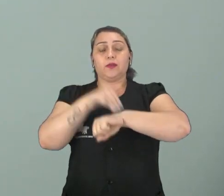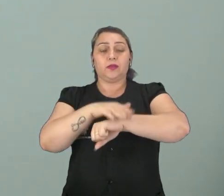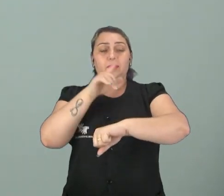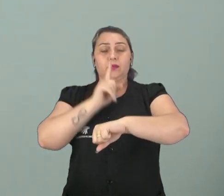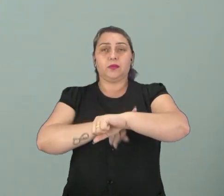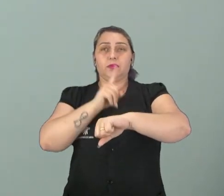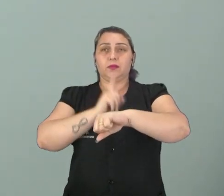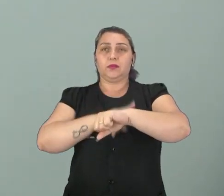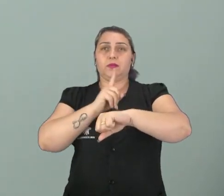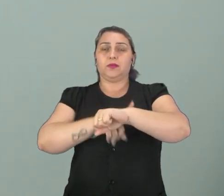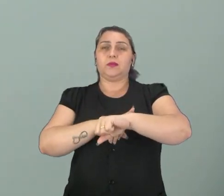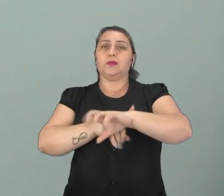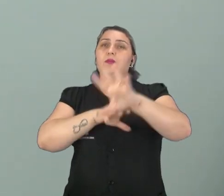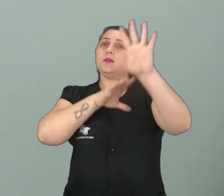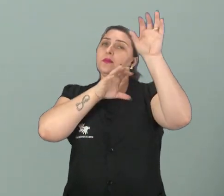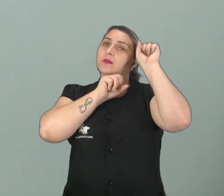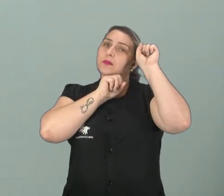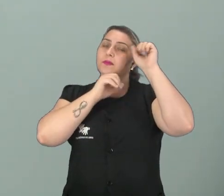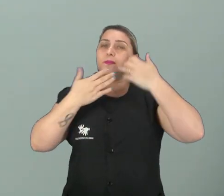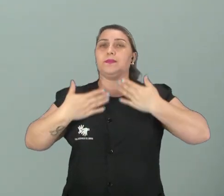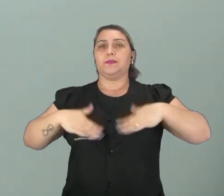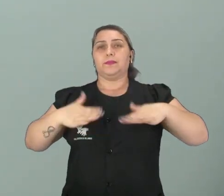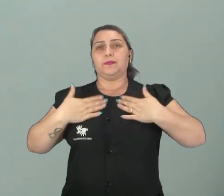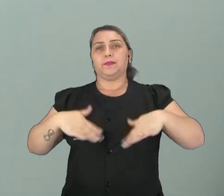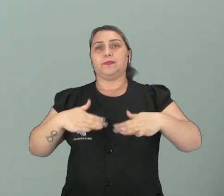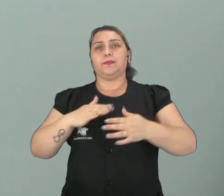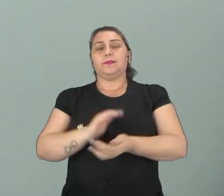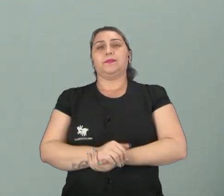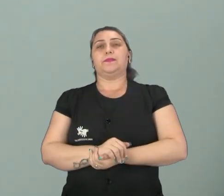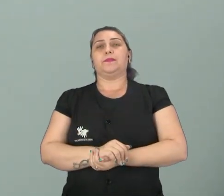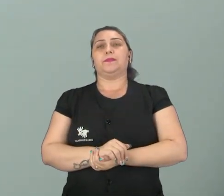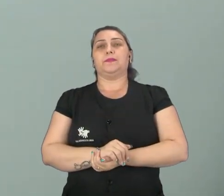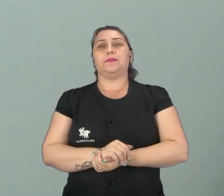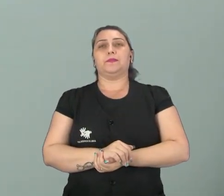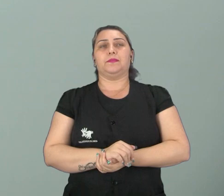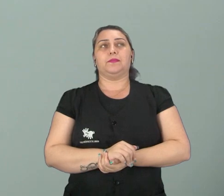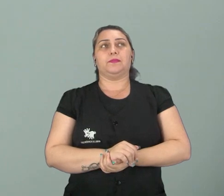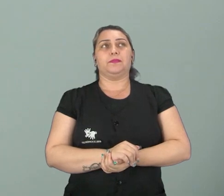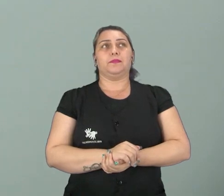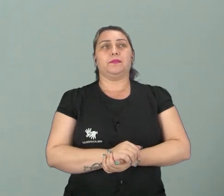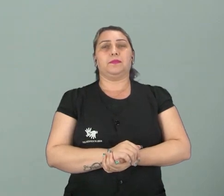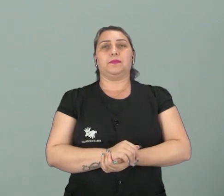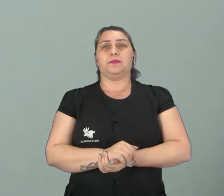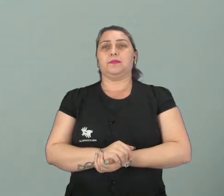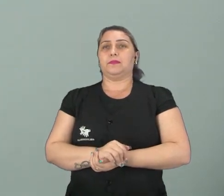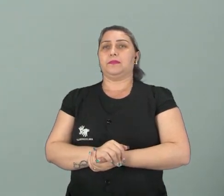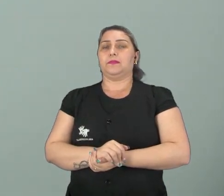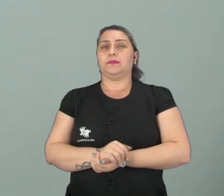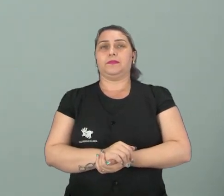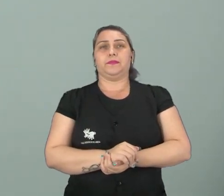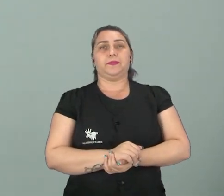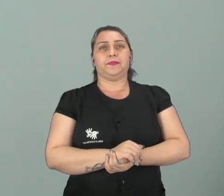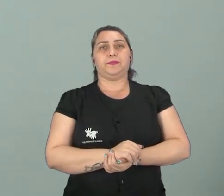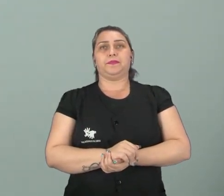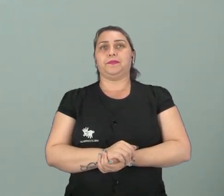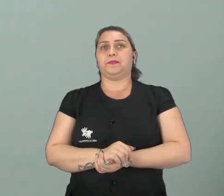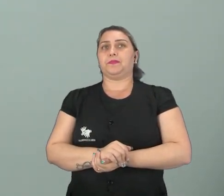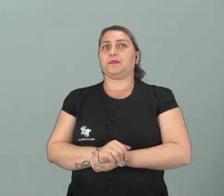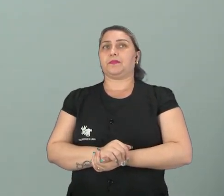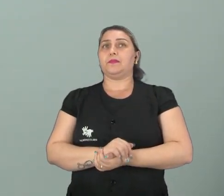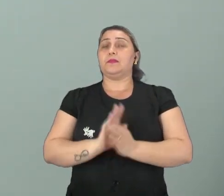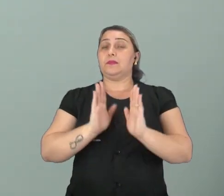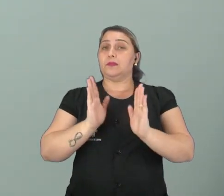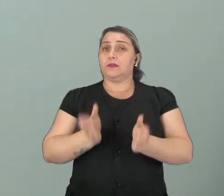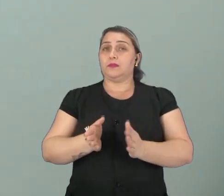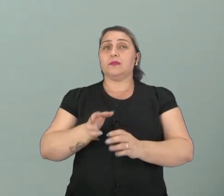período que normalmente nós tiramos aí para descansar e repor nossas energias para mais um novo dia intenso de atividades.